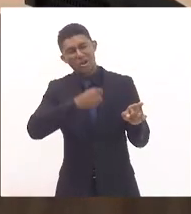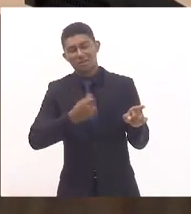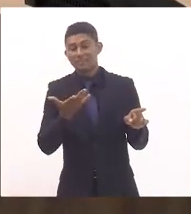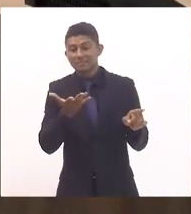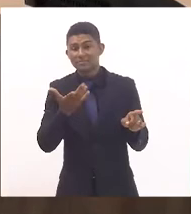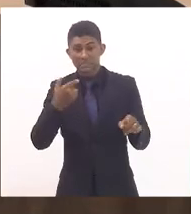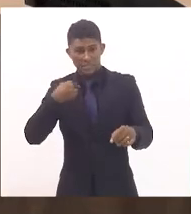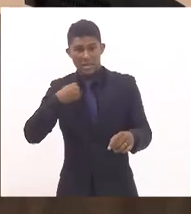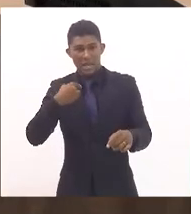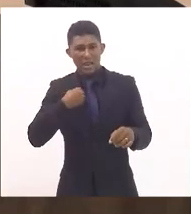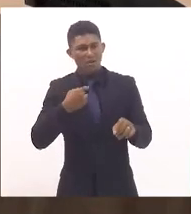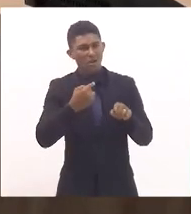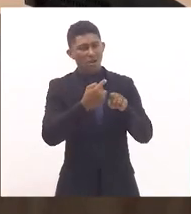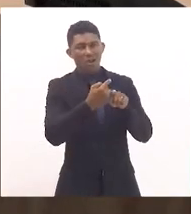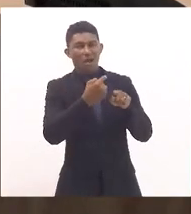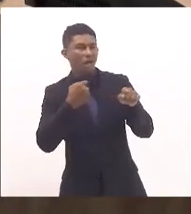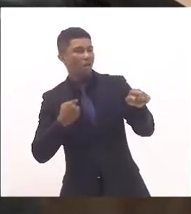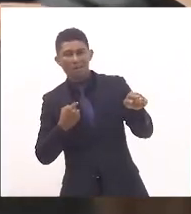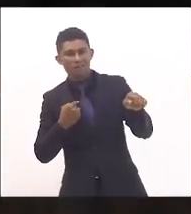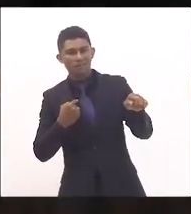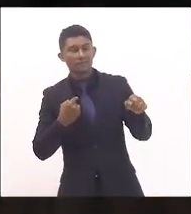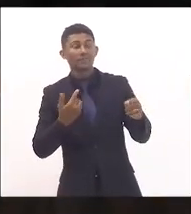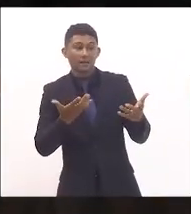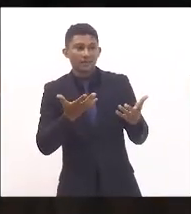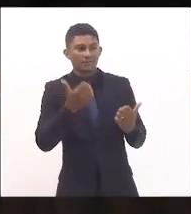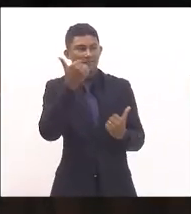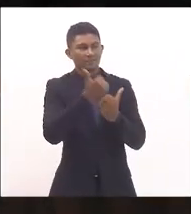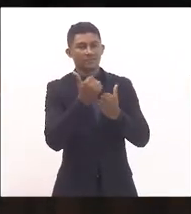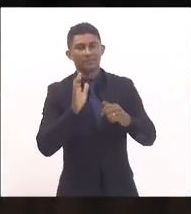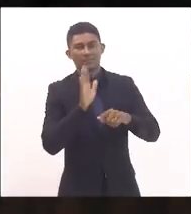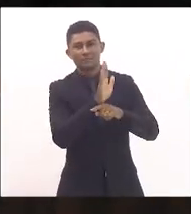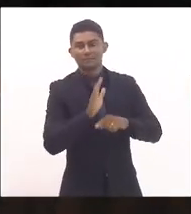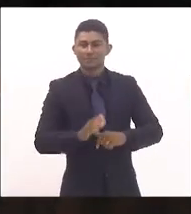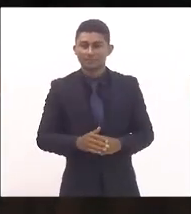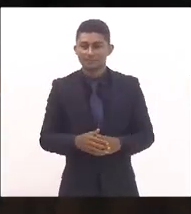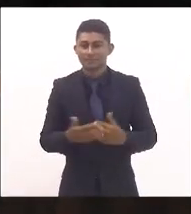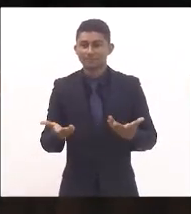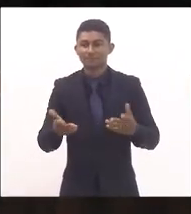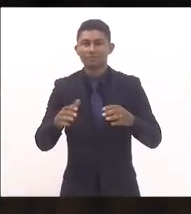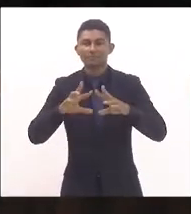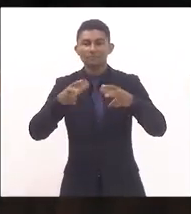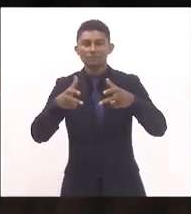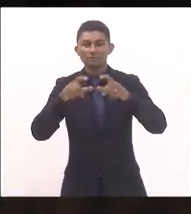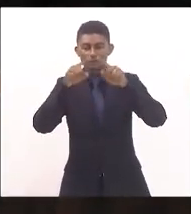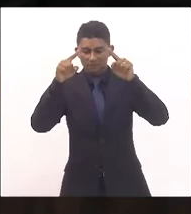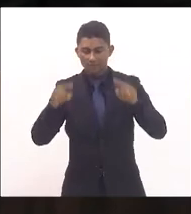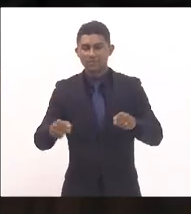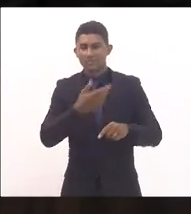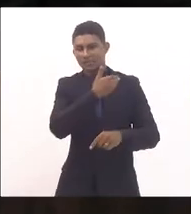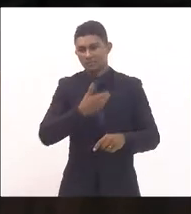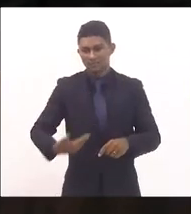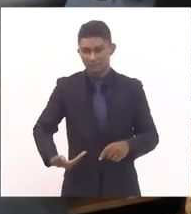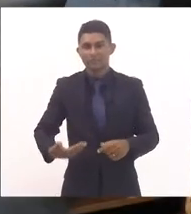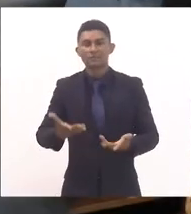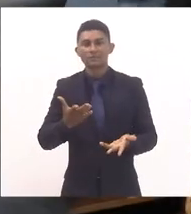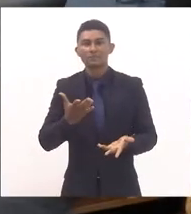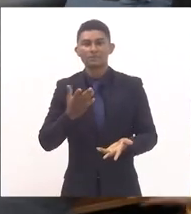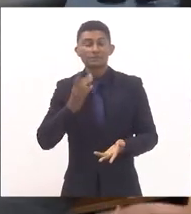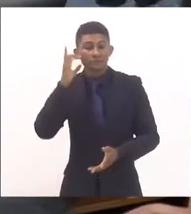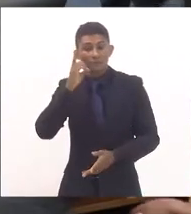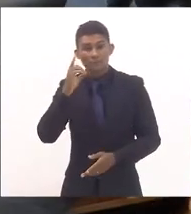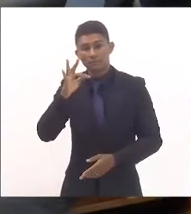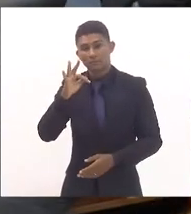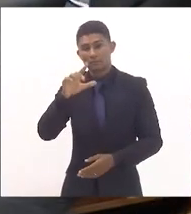posso ficar atrás, senão eu tiro o voto. Pela Comissão de Servidores Públicos, deputado Flávio Serafim.